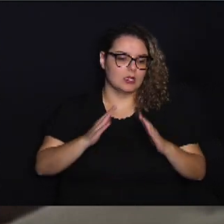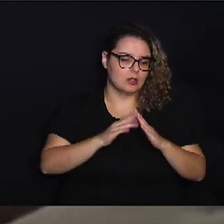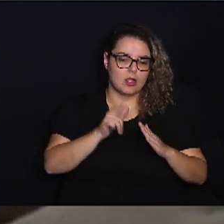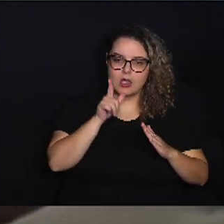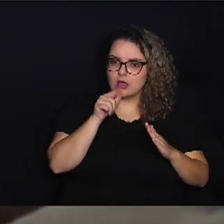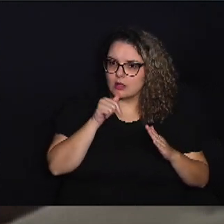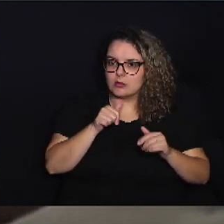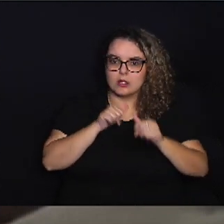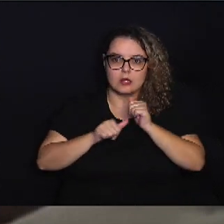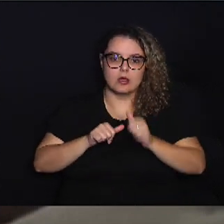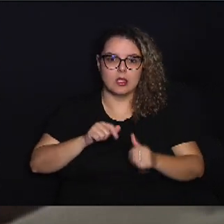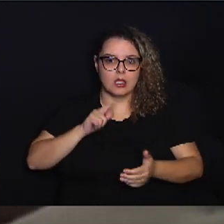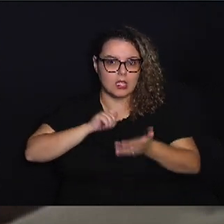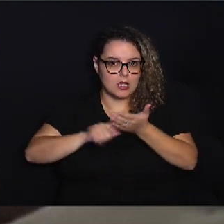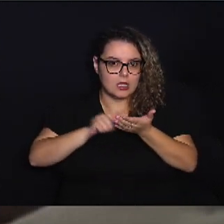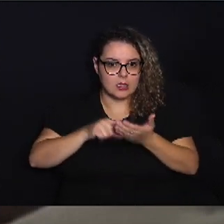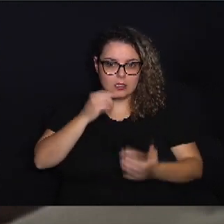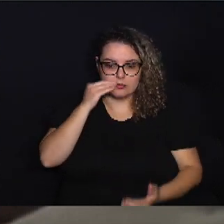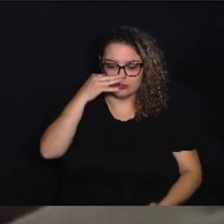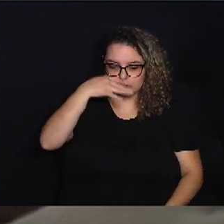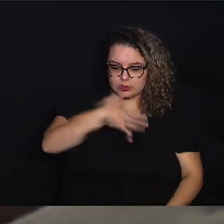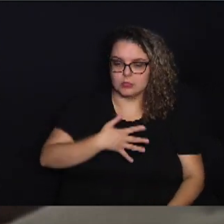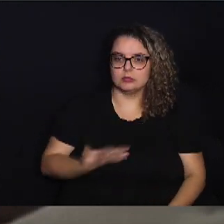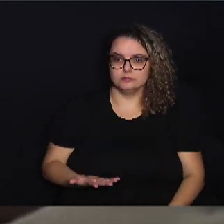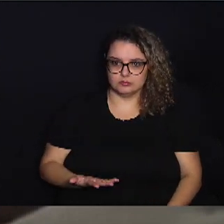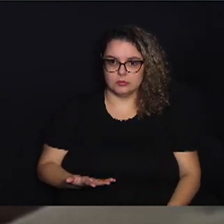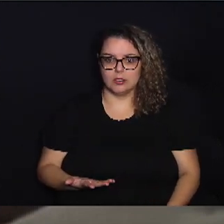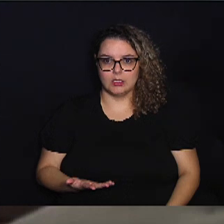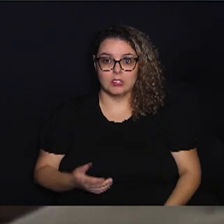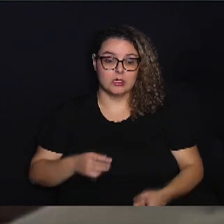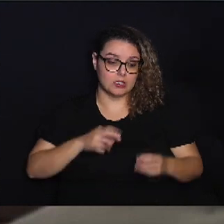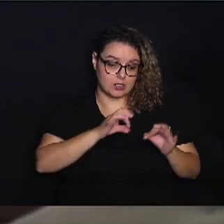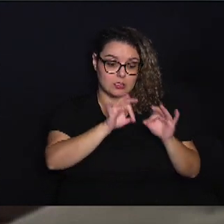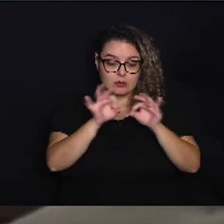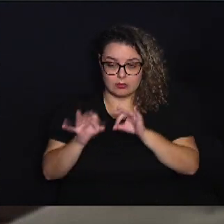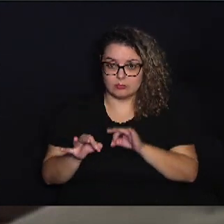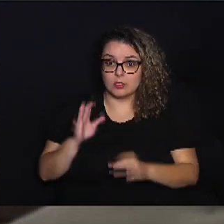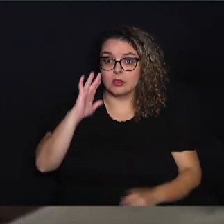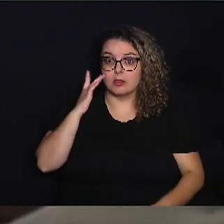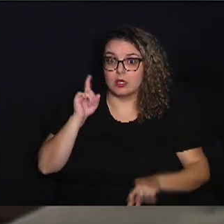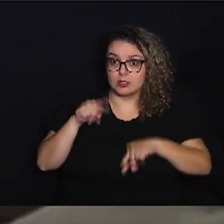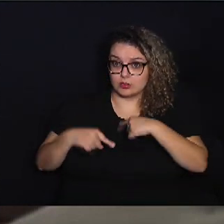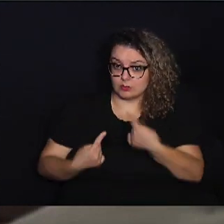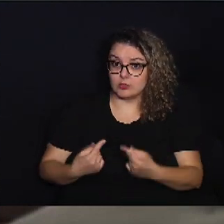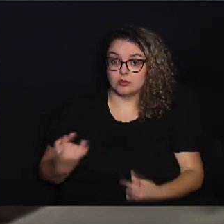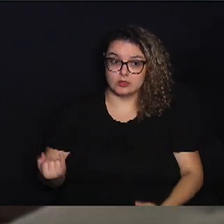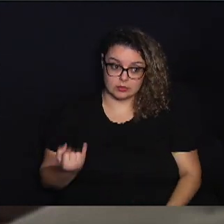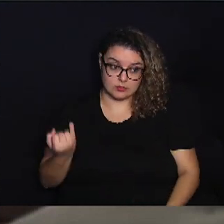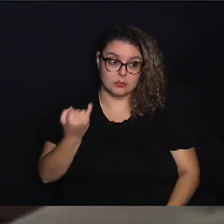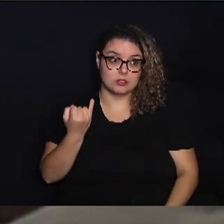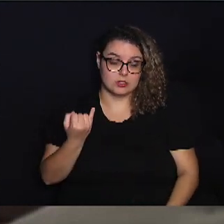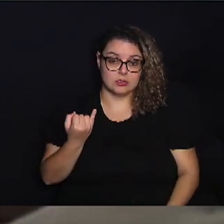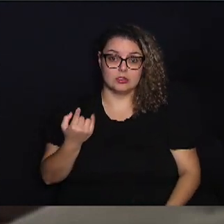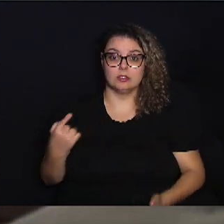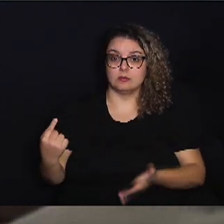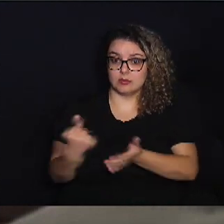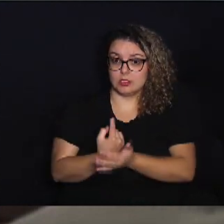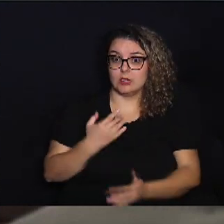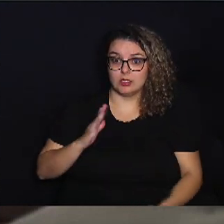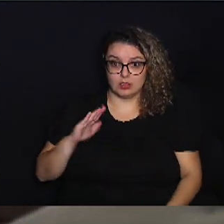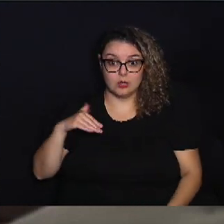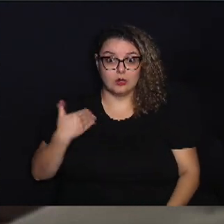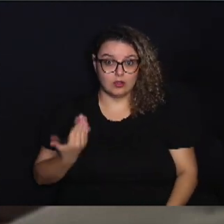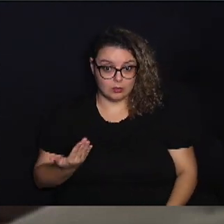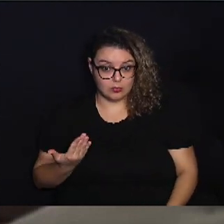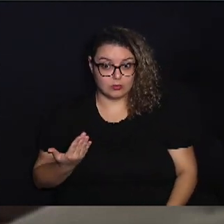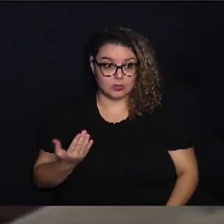mesmo, lavar o nariz, retirar as secreções e monitorar. E acho que um outro dado importante que você pergunta aí, né, quando deve levar